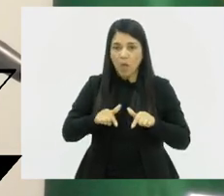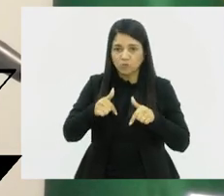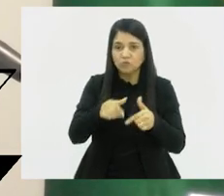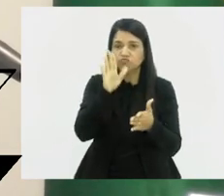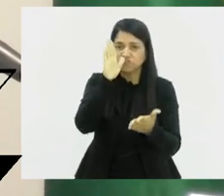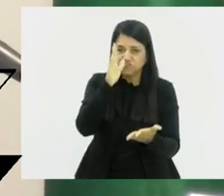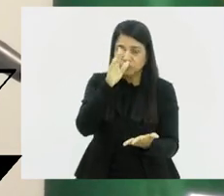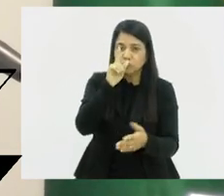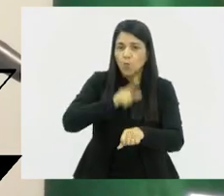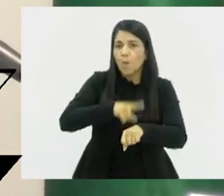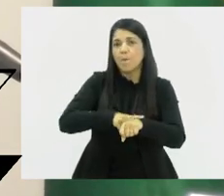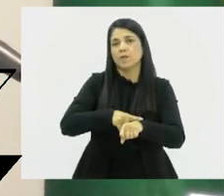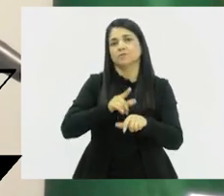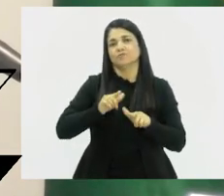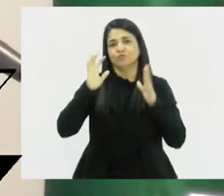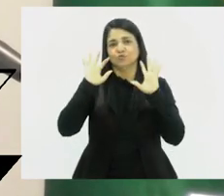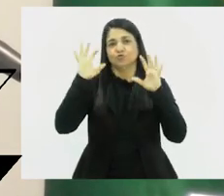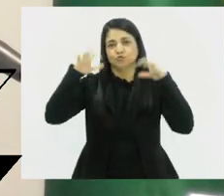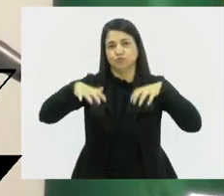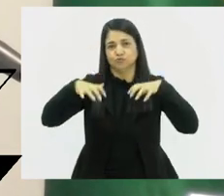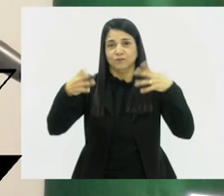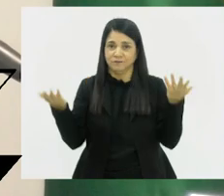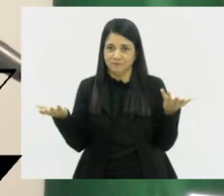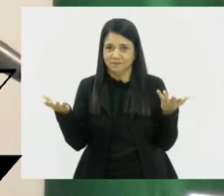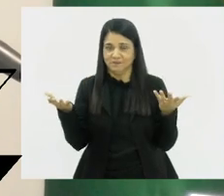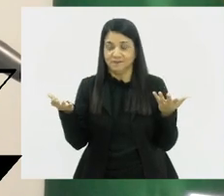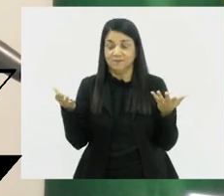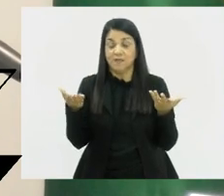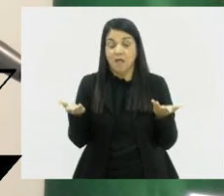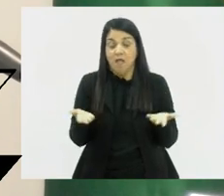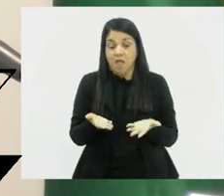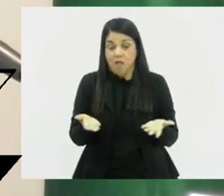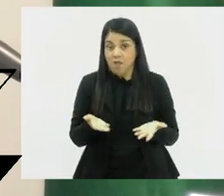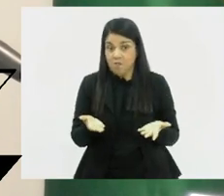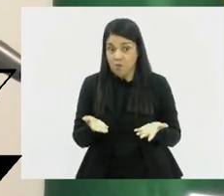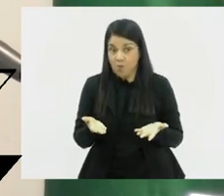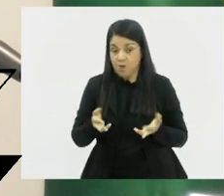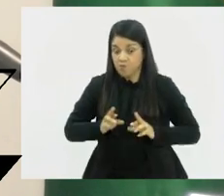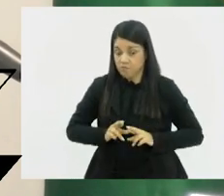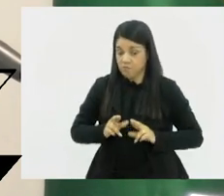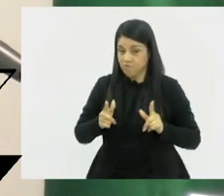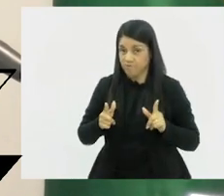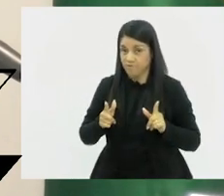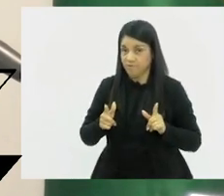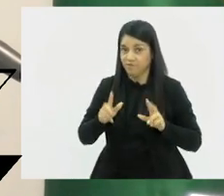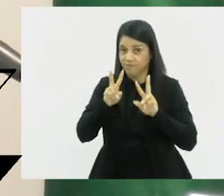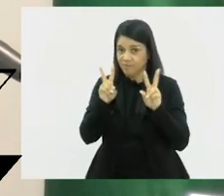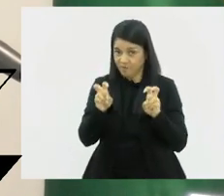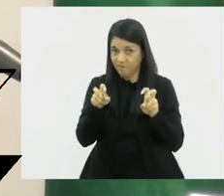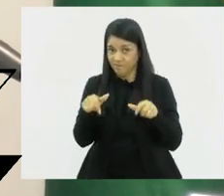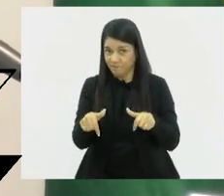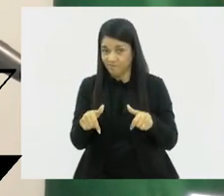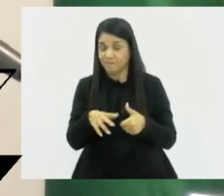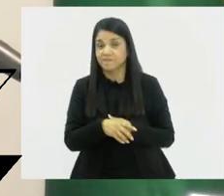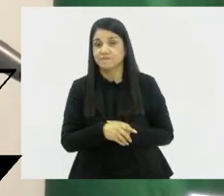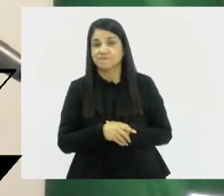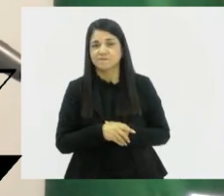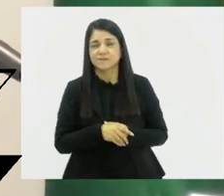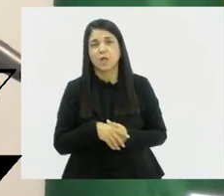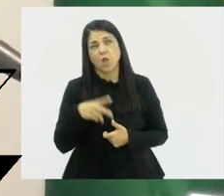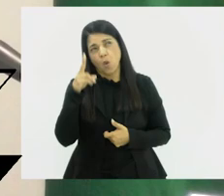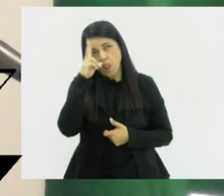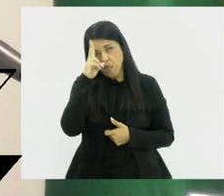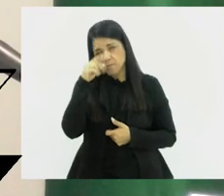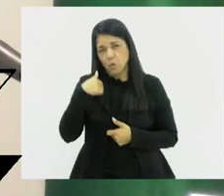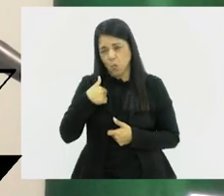infelizmente. Nós temos essa situação agora, e eu lembro, ainda muito